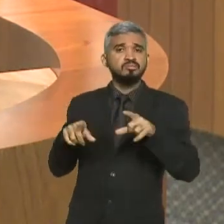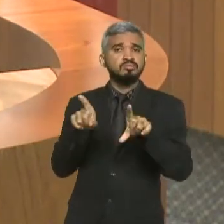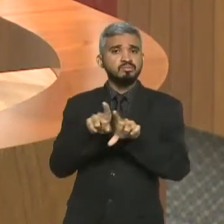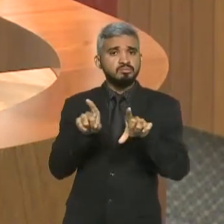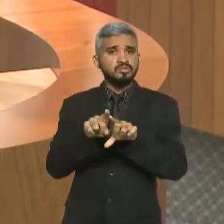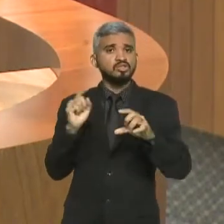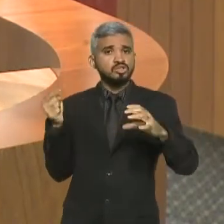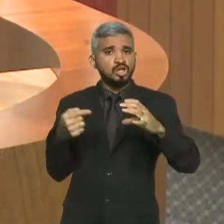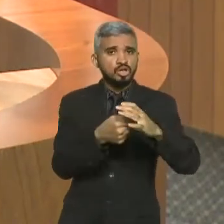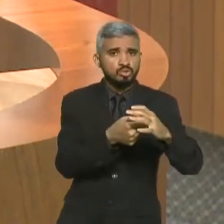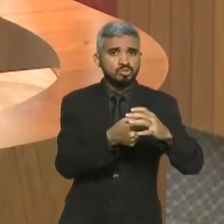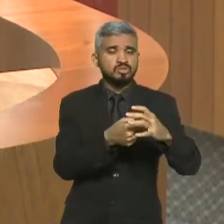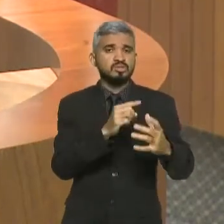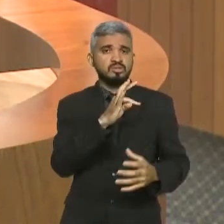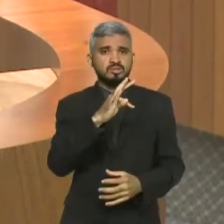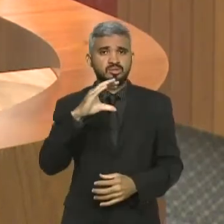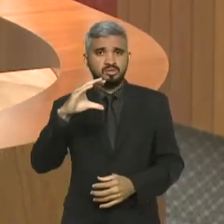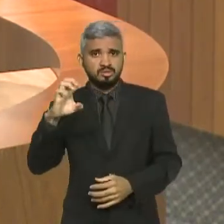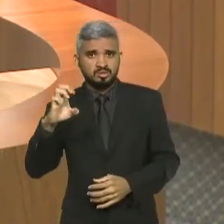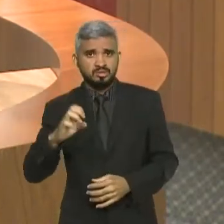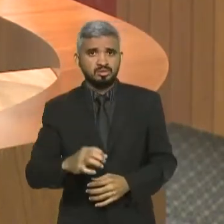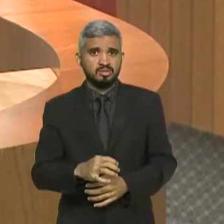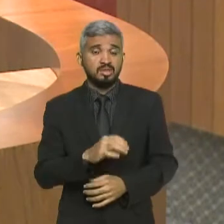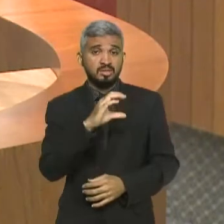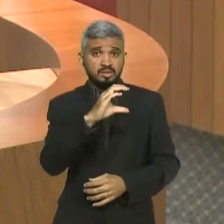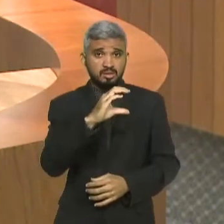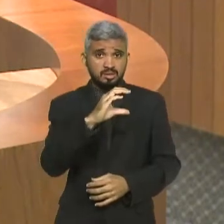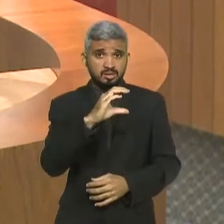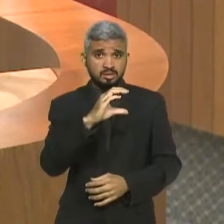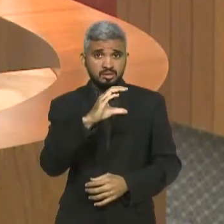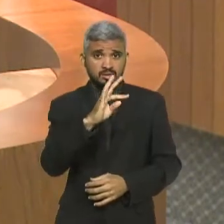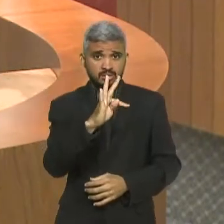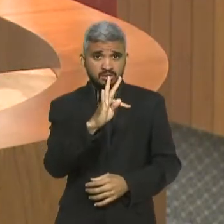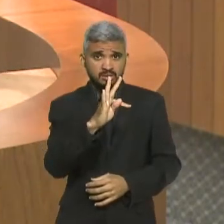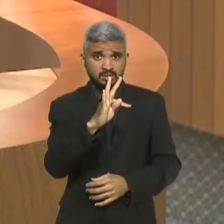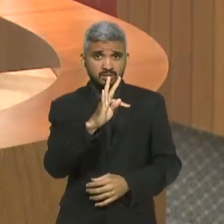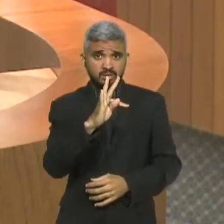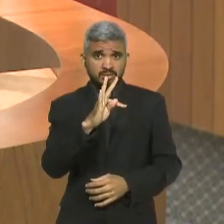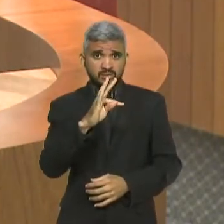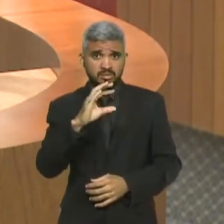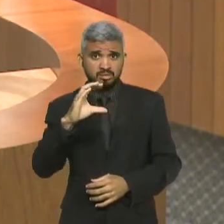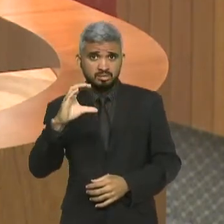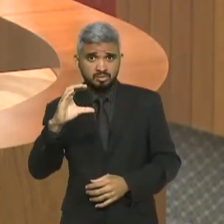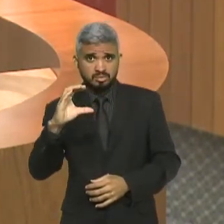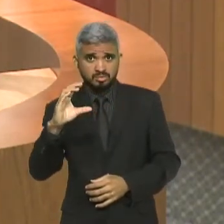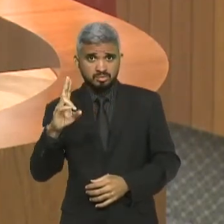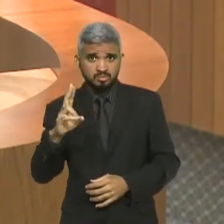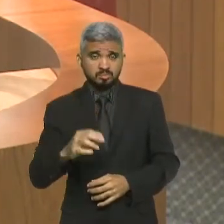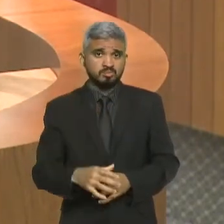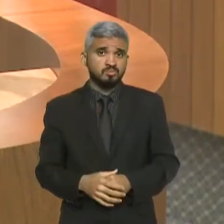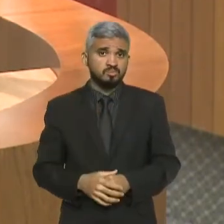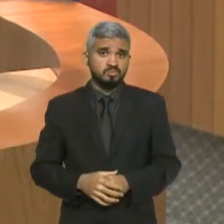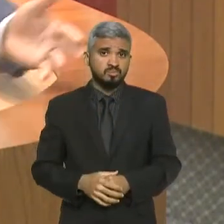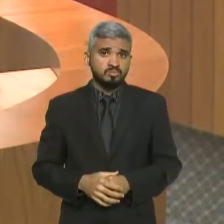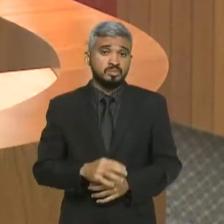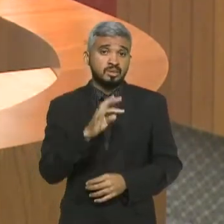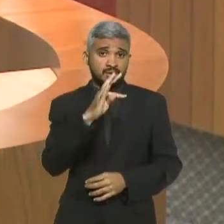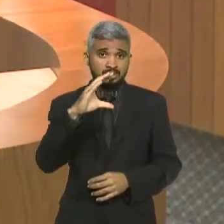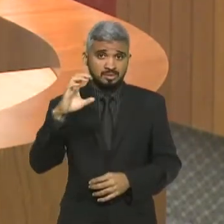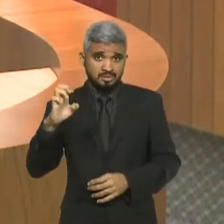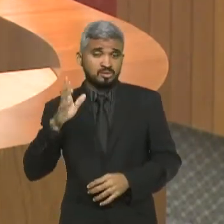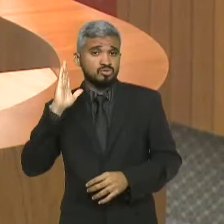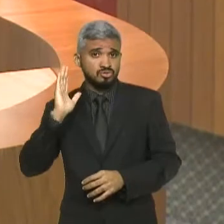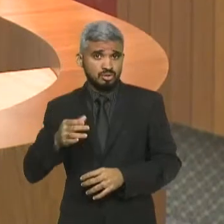Contas. Na semana passada, nós cobramos do Ministério Público e do Tribunal de Contas quais os procedimentos adotados diante da nossa